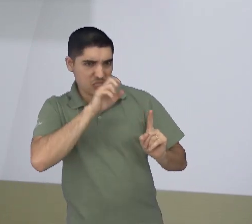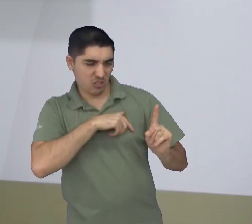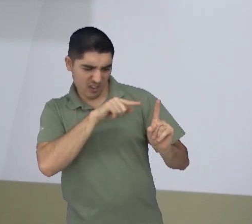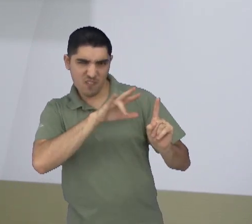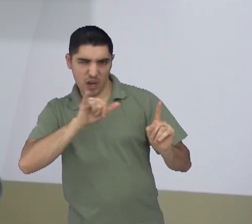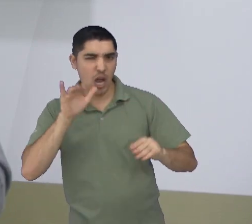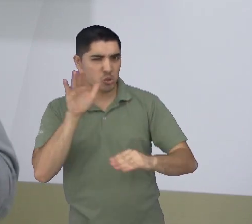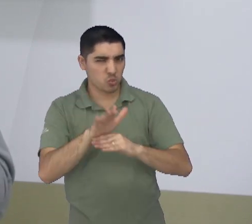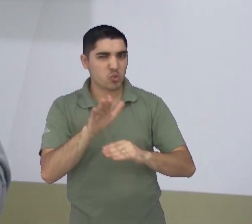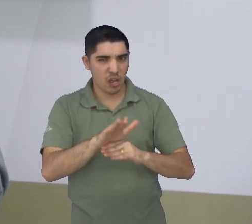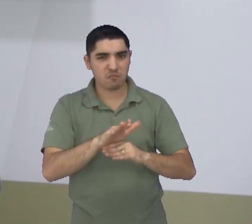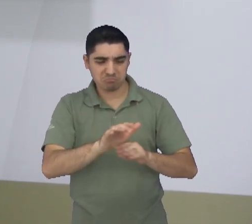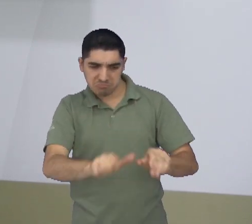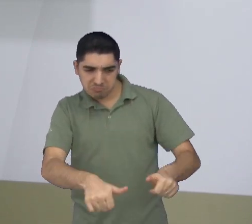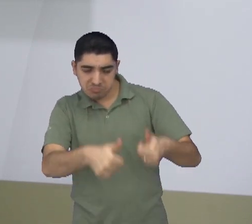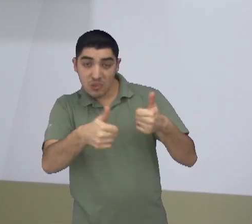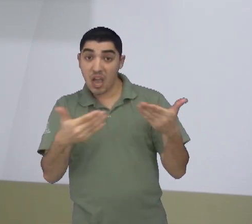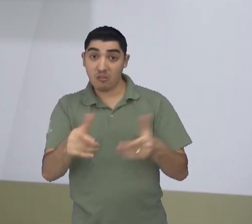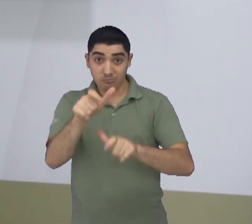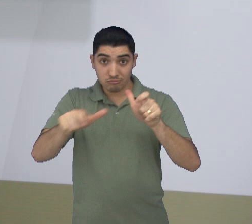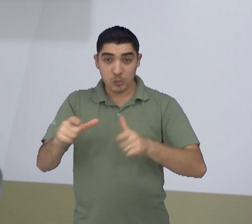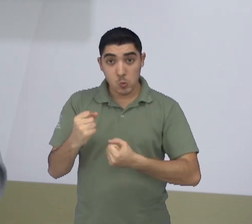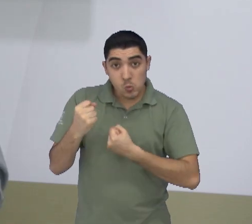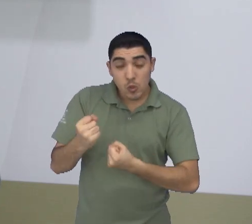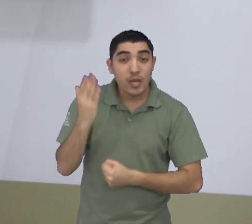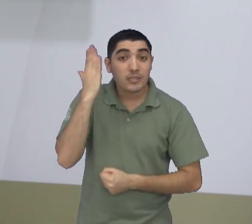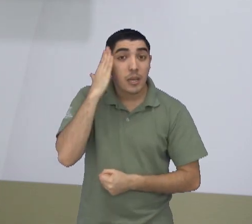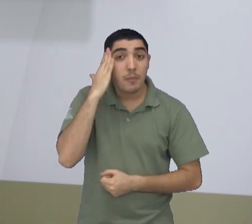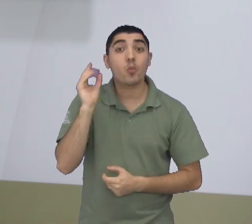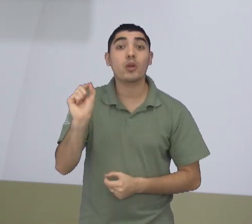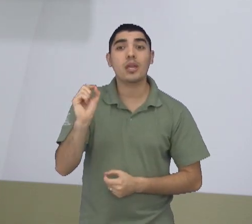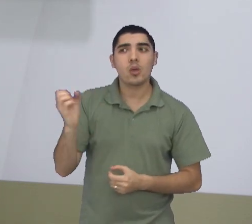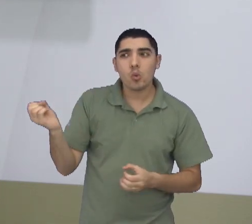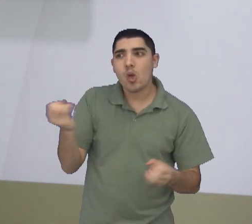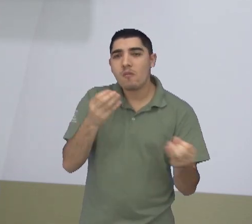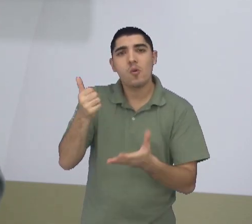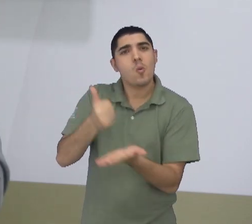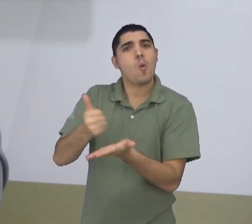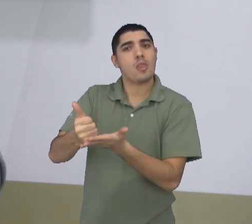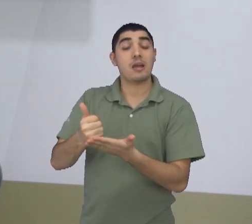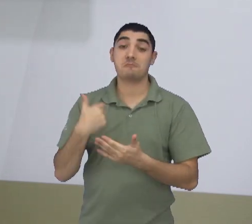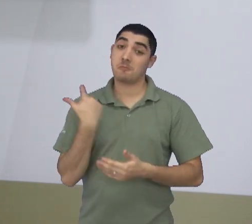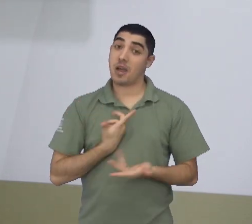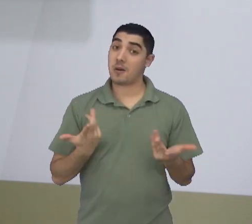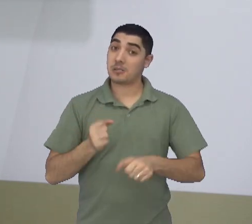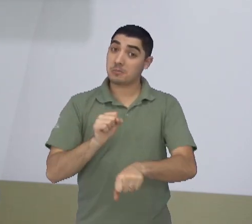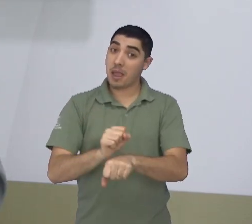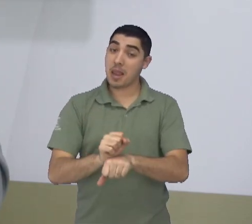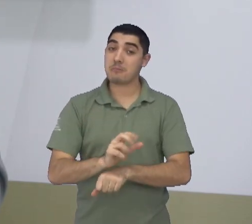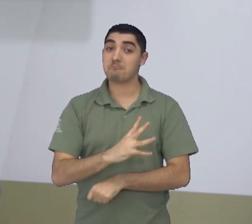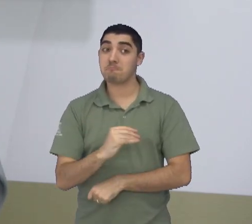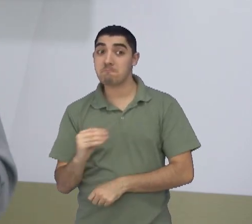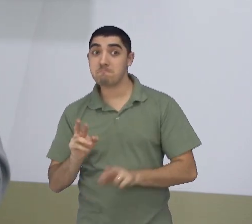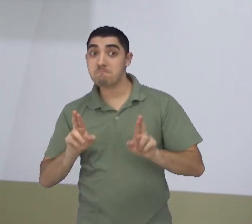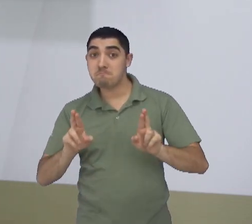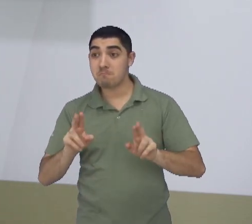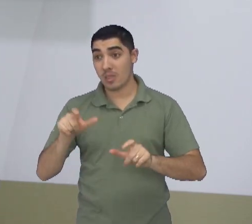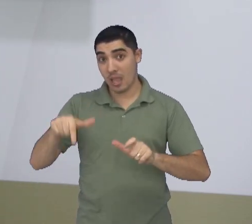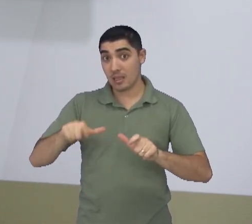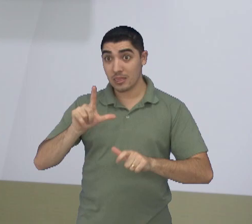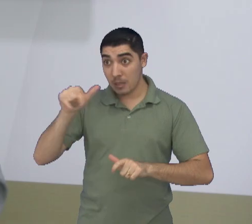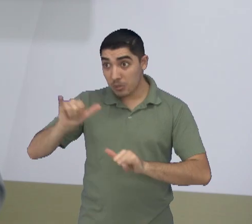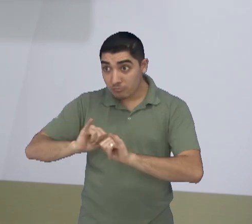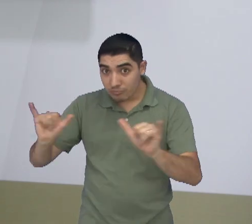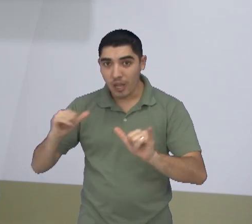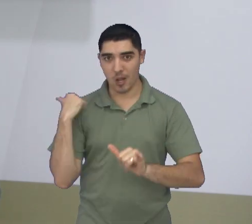mais forte. E agora o torcedor, além das renovações, quer saber das contratações também, né? Então vamos aguardar os próximos dias aqui no Hora do Esporte. Tendo